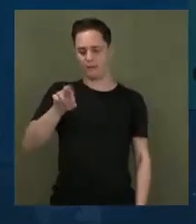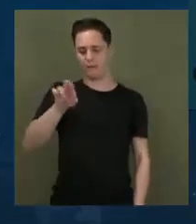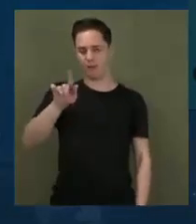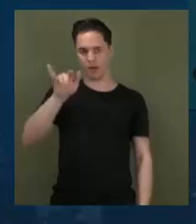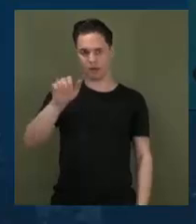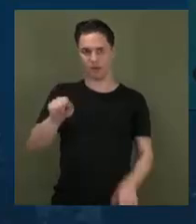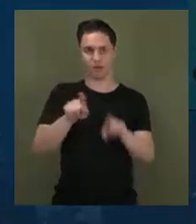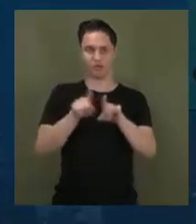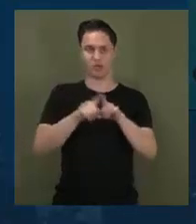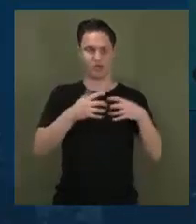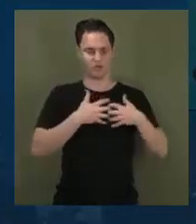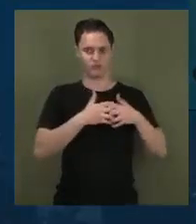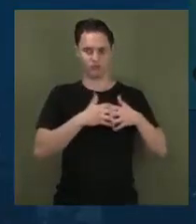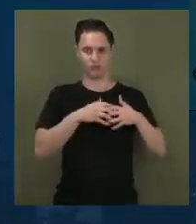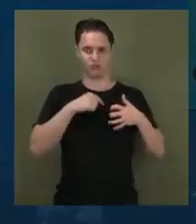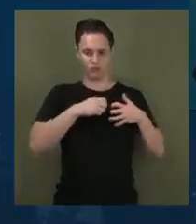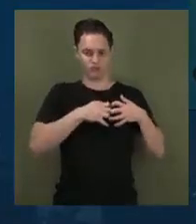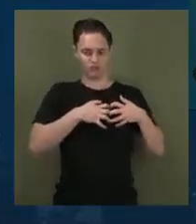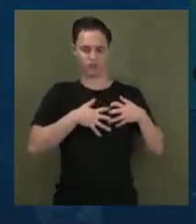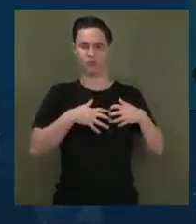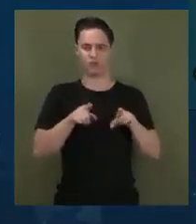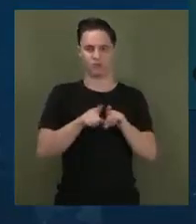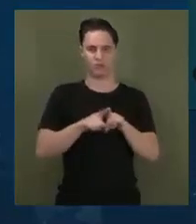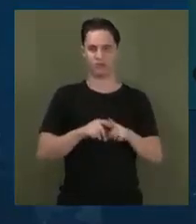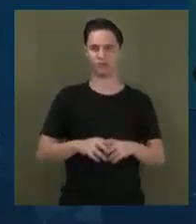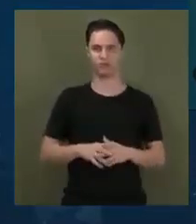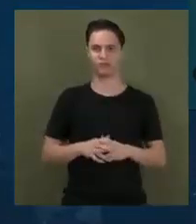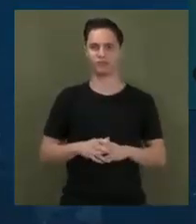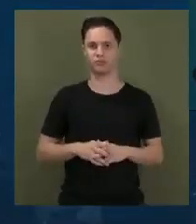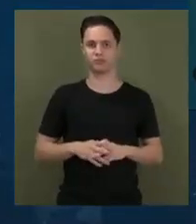generalizado, vai para todos os órgãos essa tecnologia.